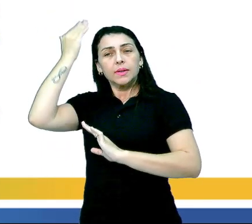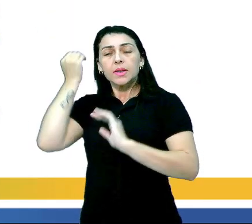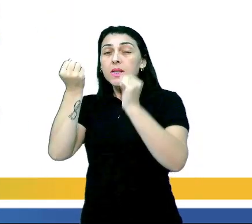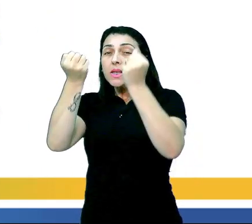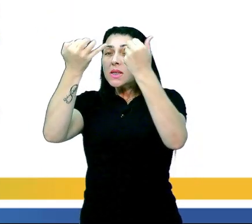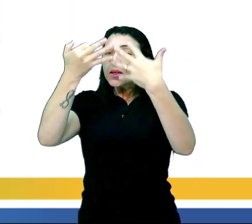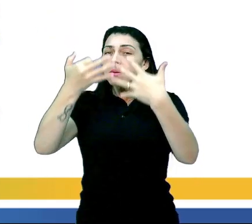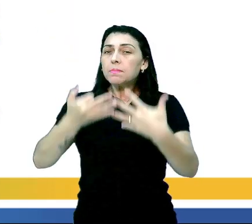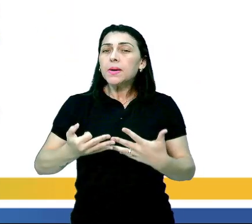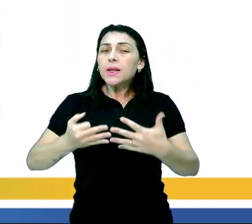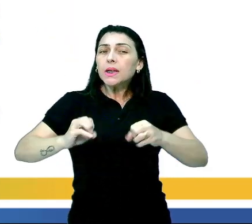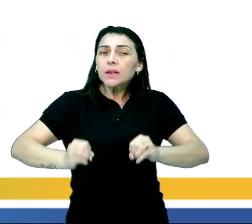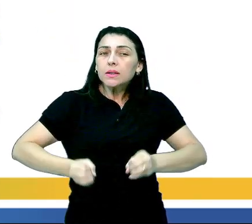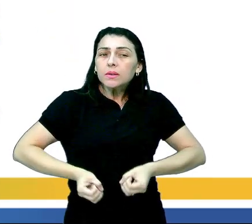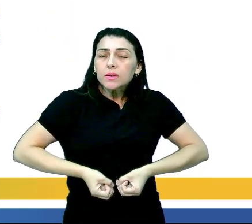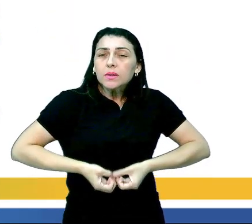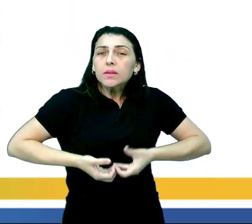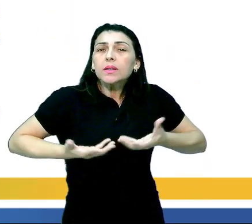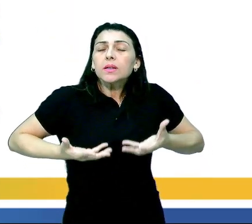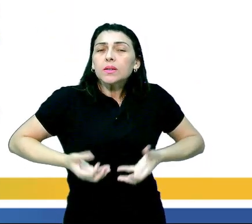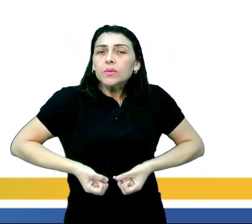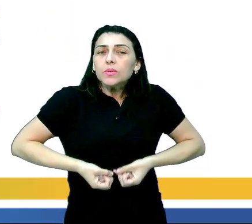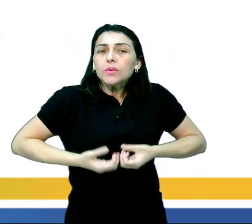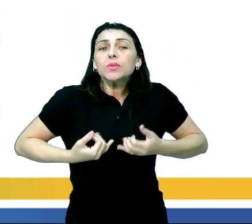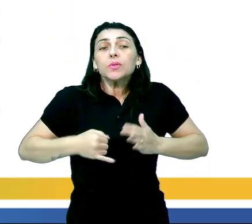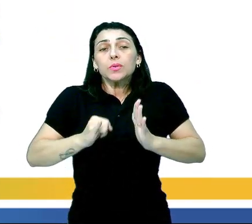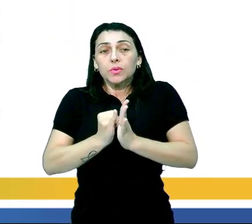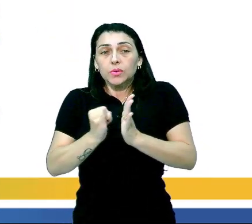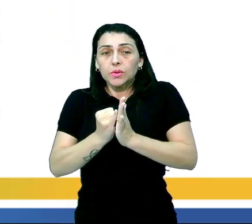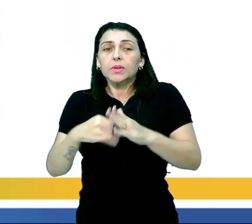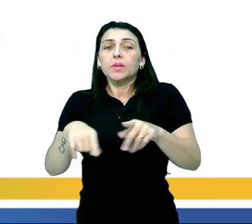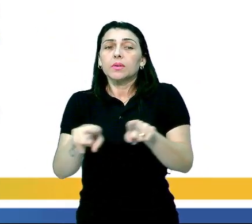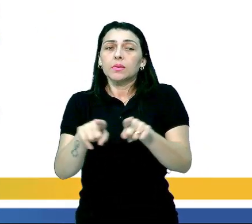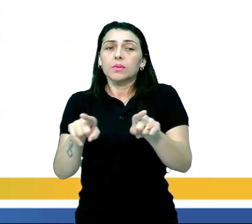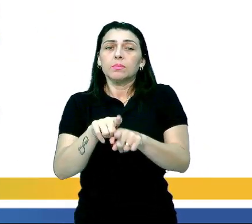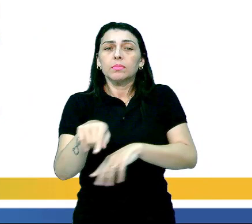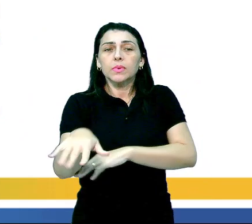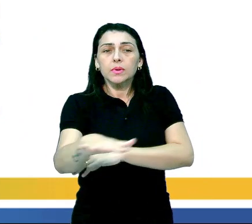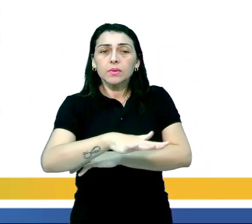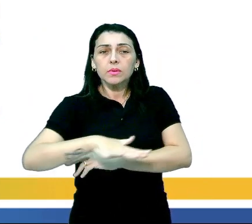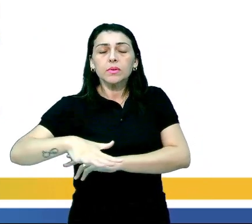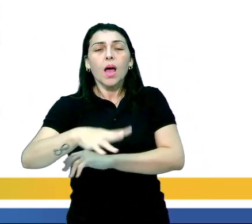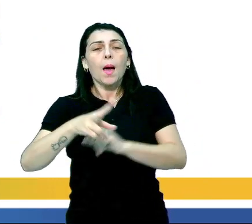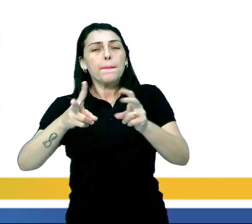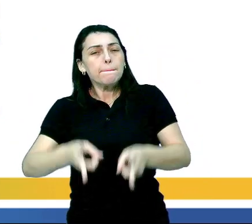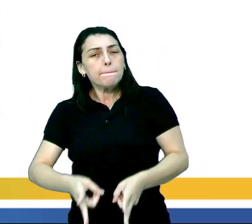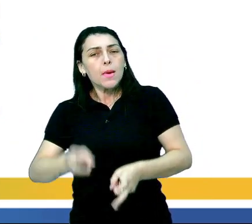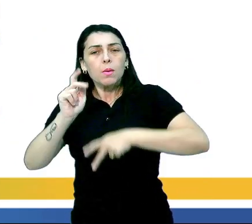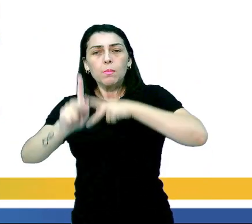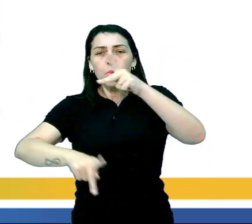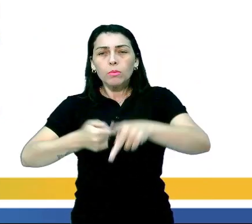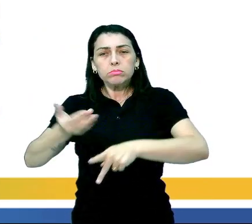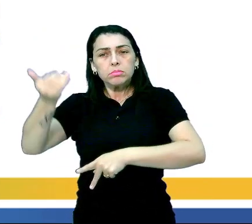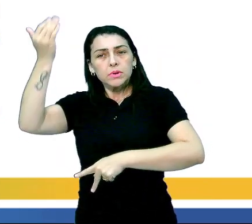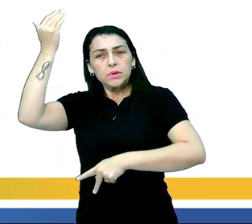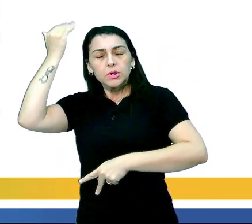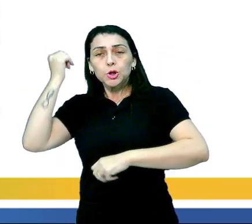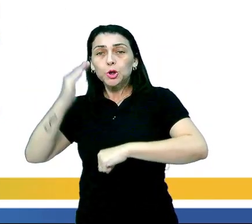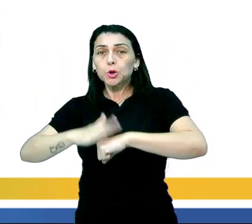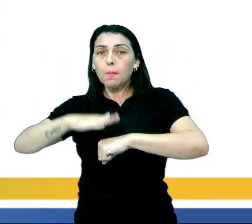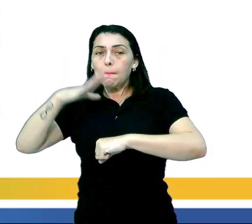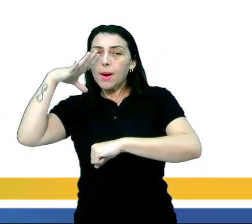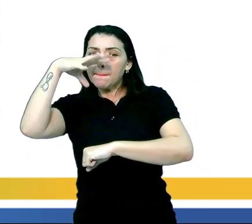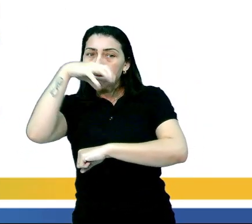natureza primitiva, é que explica as instituições sociais, observadas entre os povos